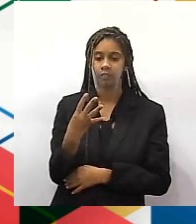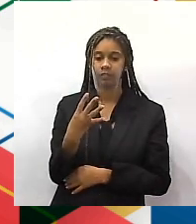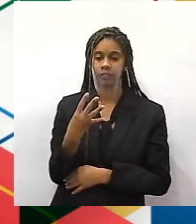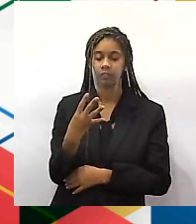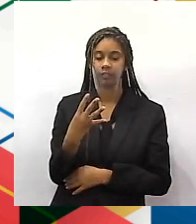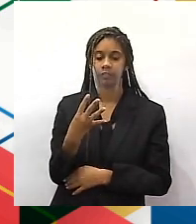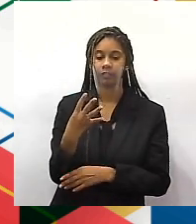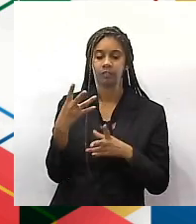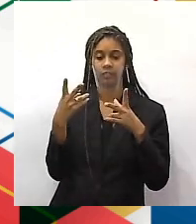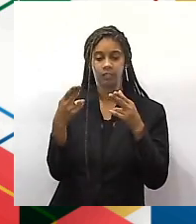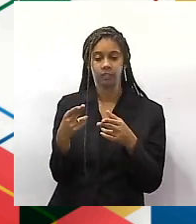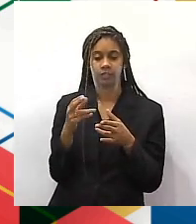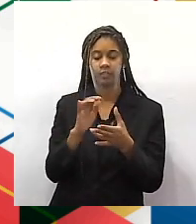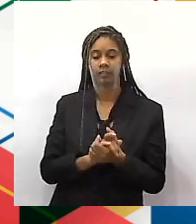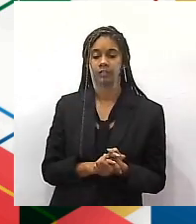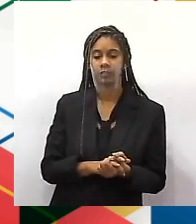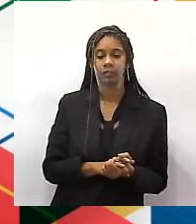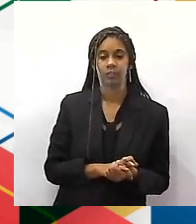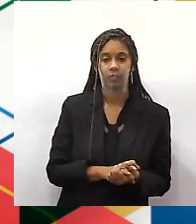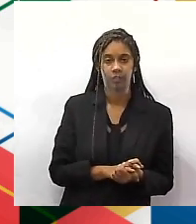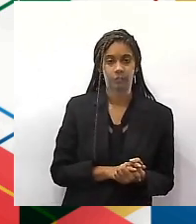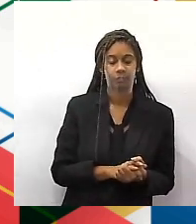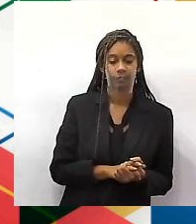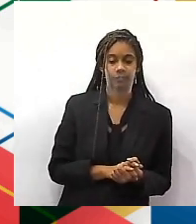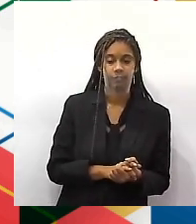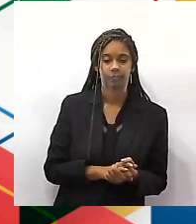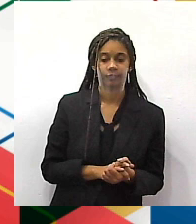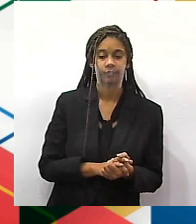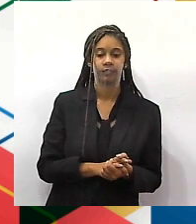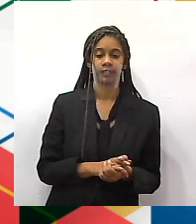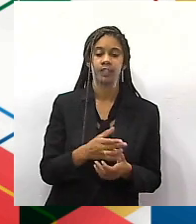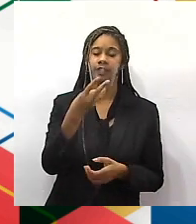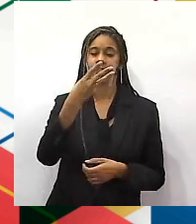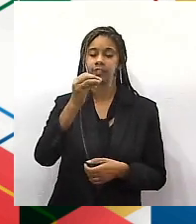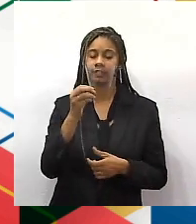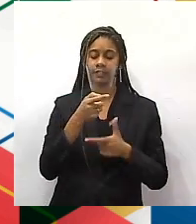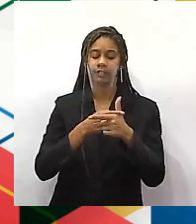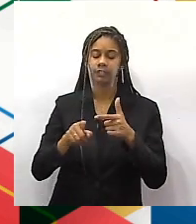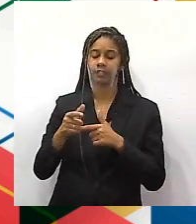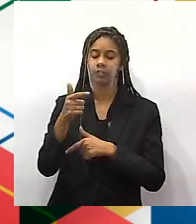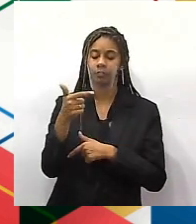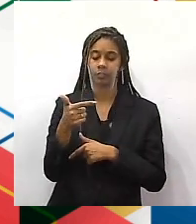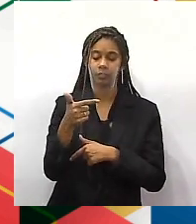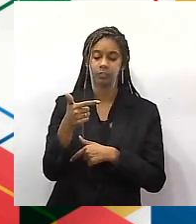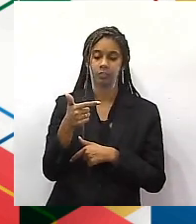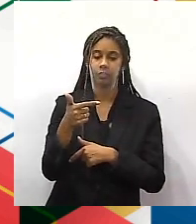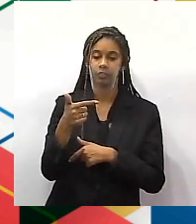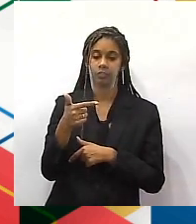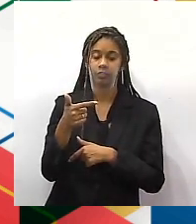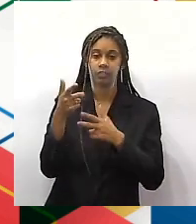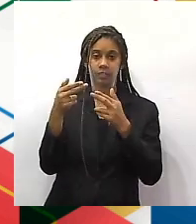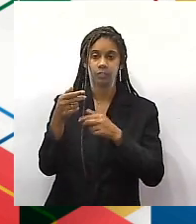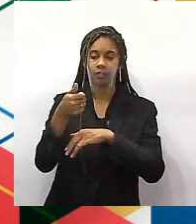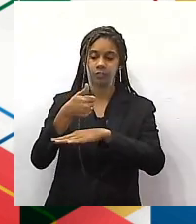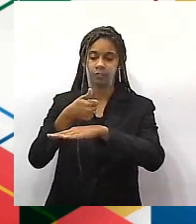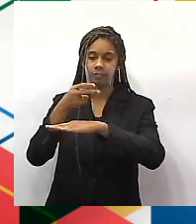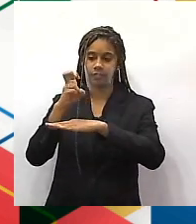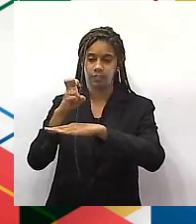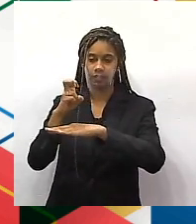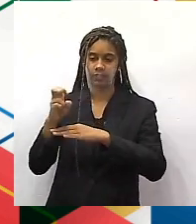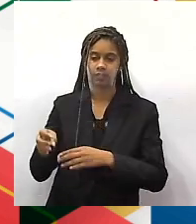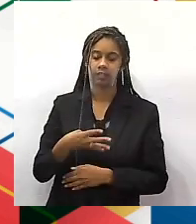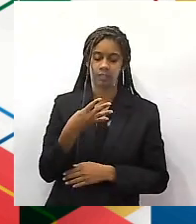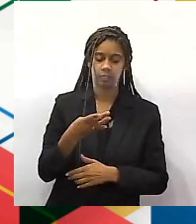vez. 30 dá para dividir por 2, que dá 15. E 4 também dá para dividir por 2, que